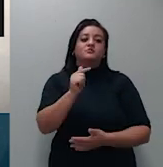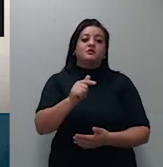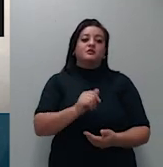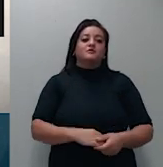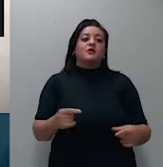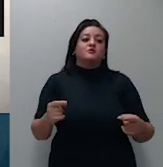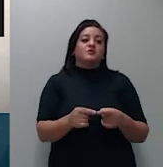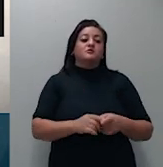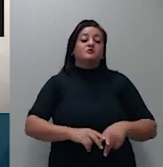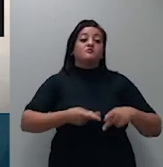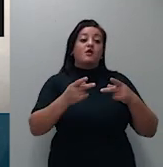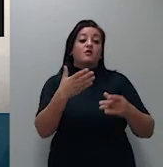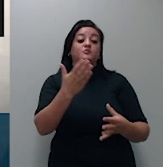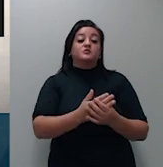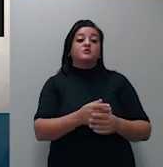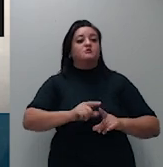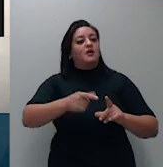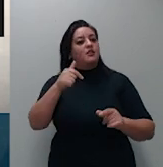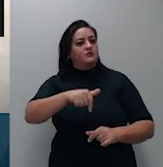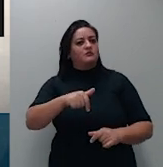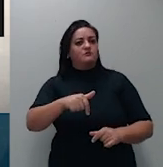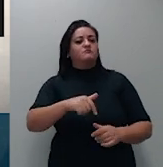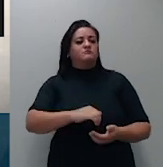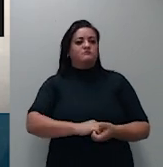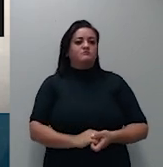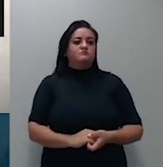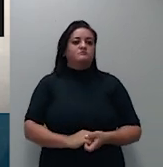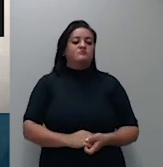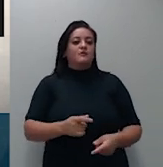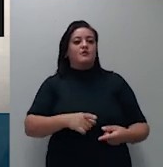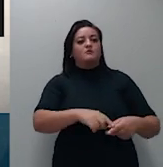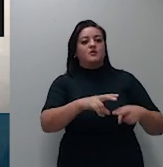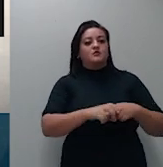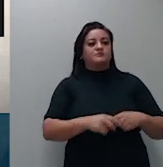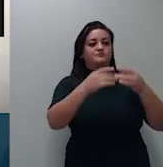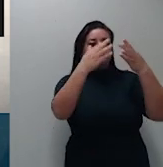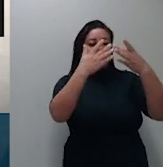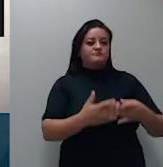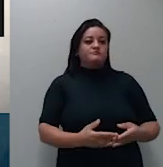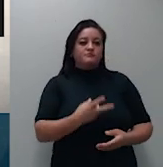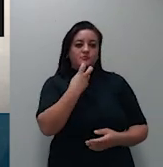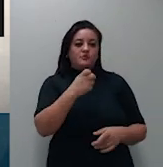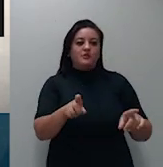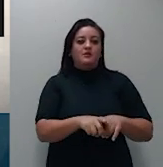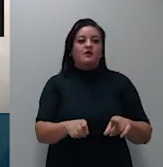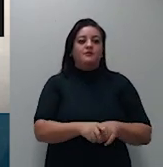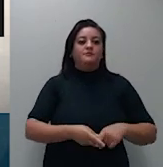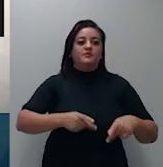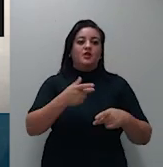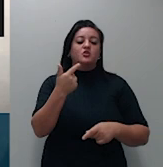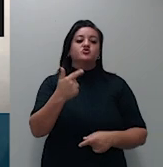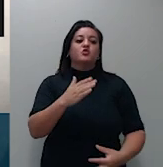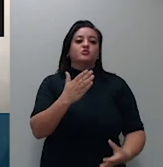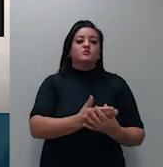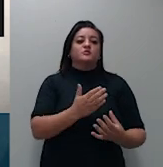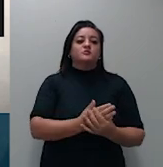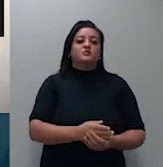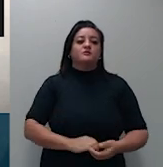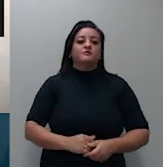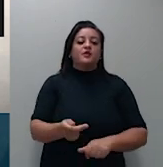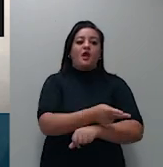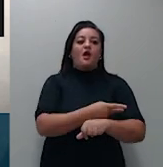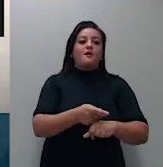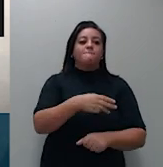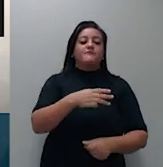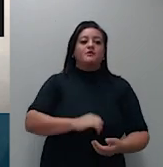mas não der o tanto expressamente reconhece que trabalho Valença de outra ação para buscar medidas em relação